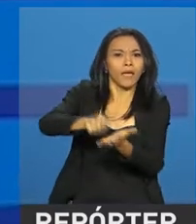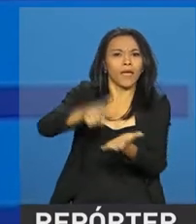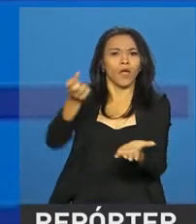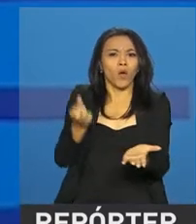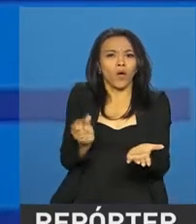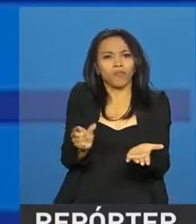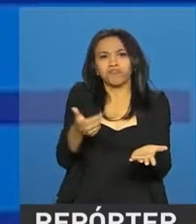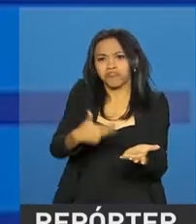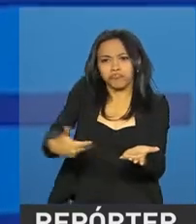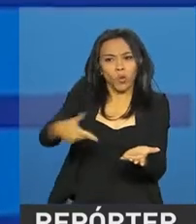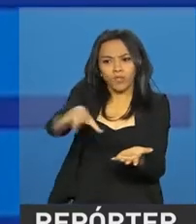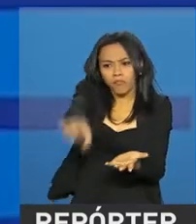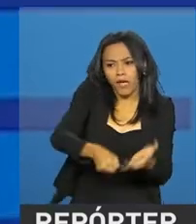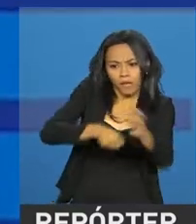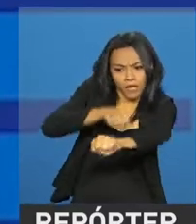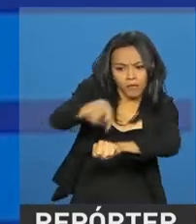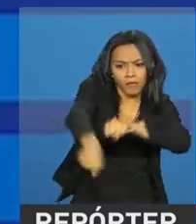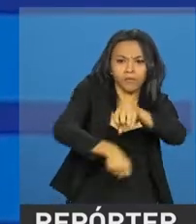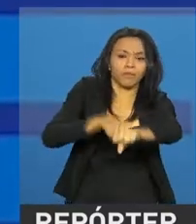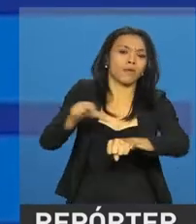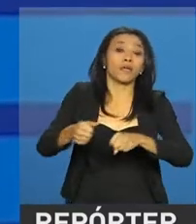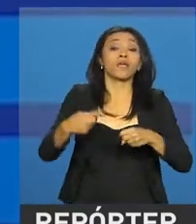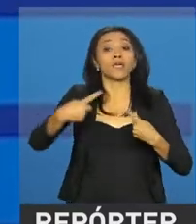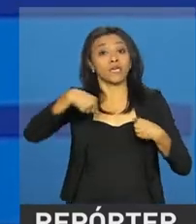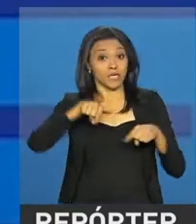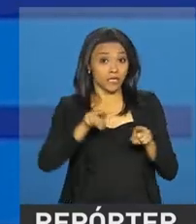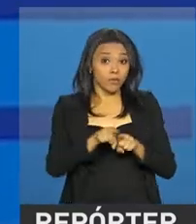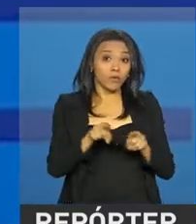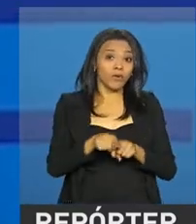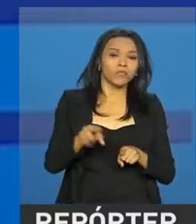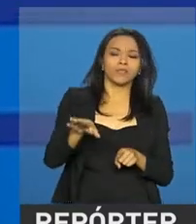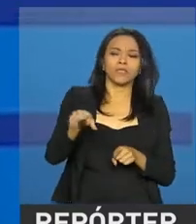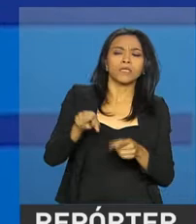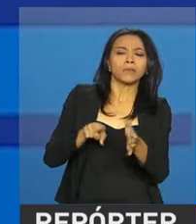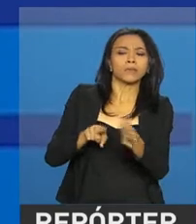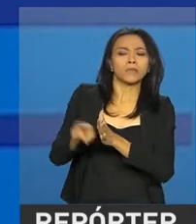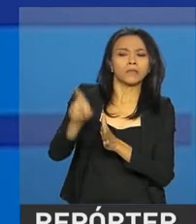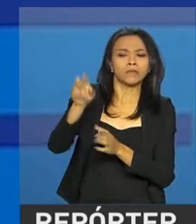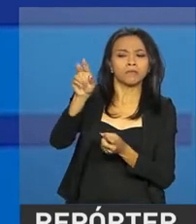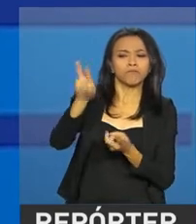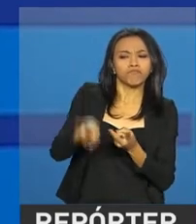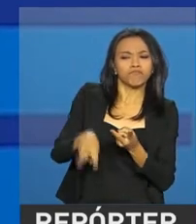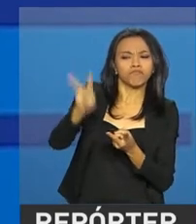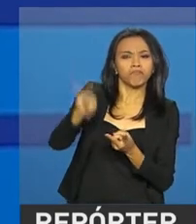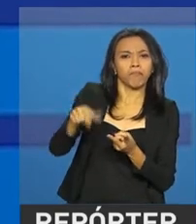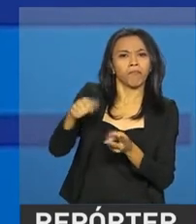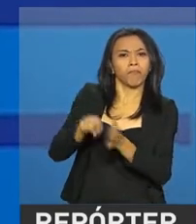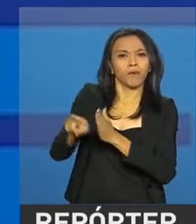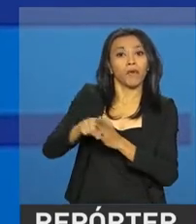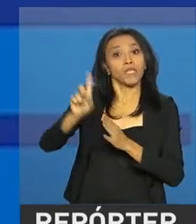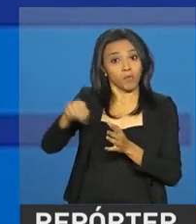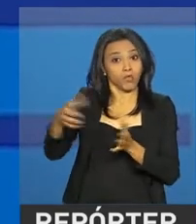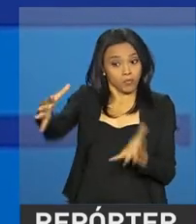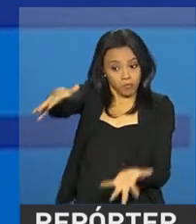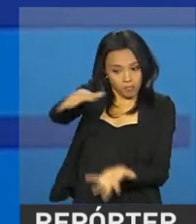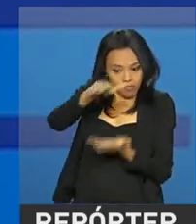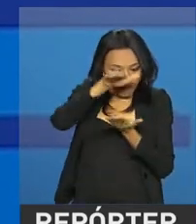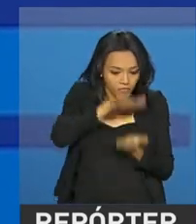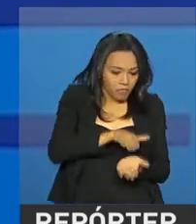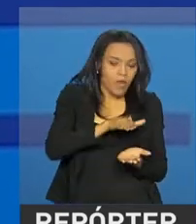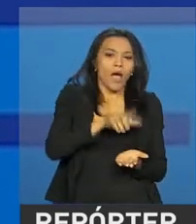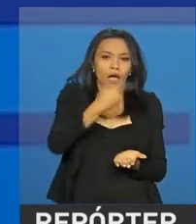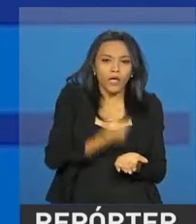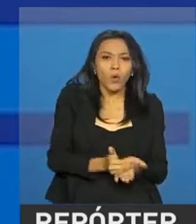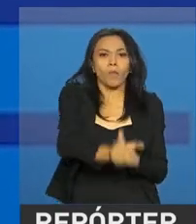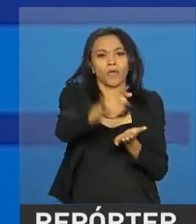etc., né, faz buscas e apreensões, faz a oitiva dessas pessoas e, a partir dos dados coligidos hoje, as investigações têm continuidade e a